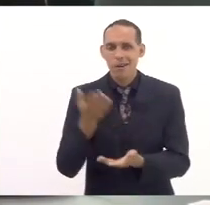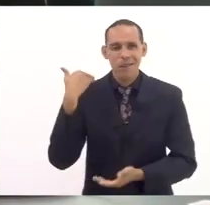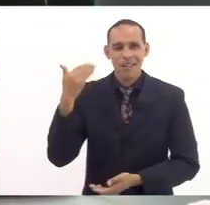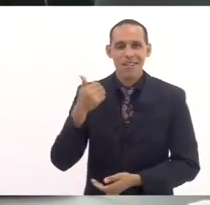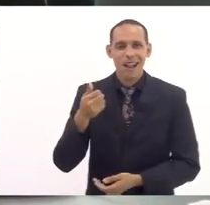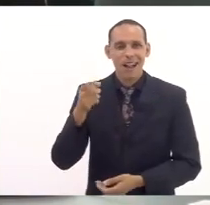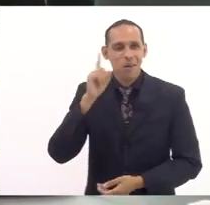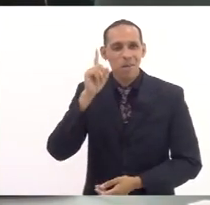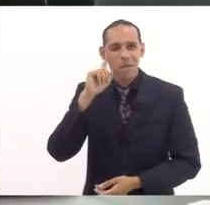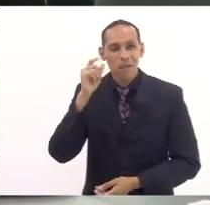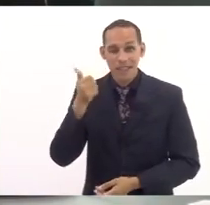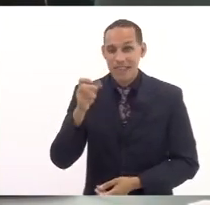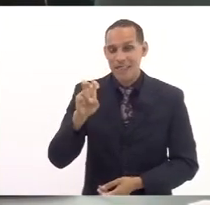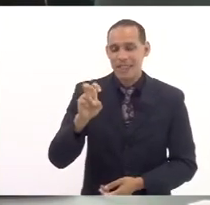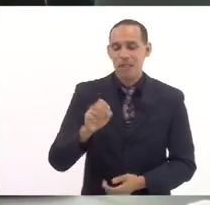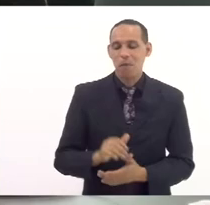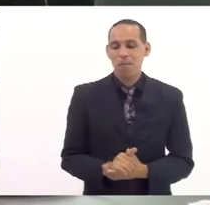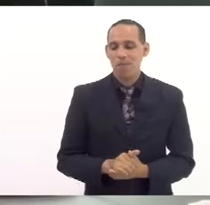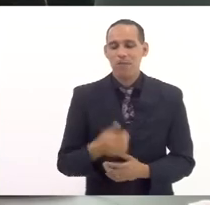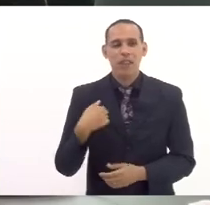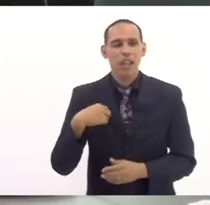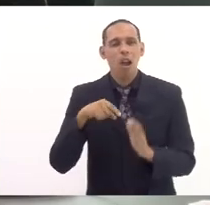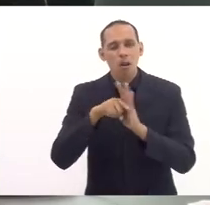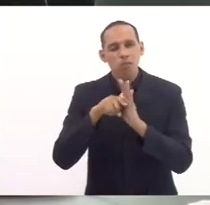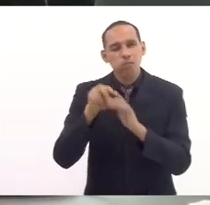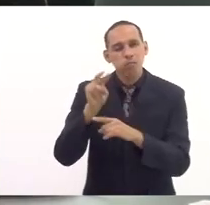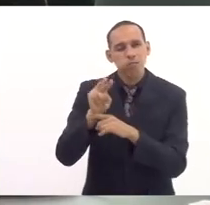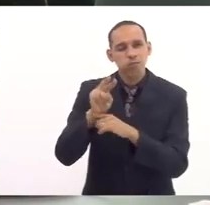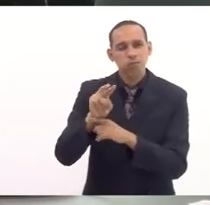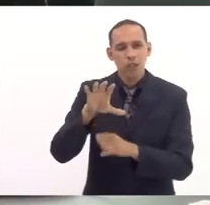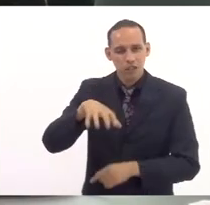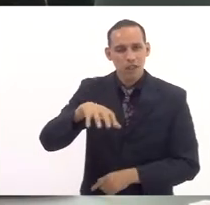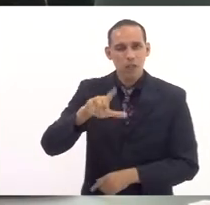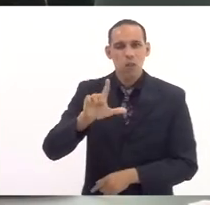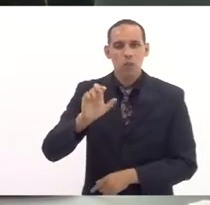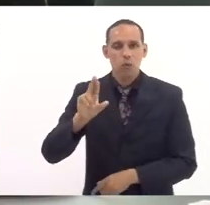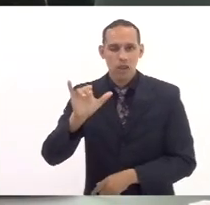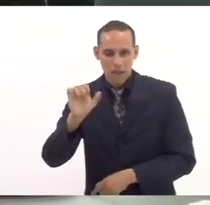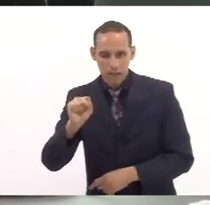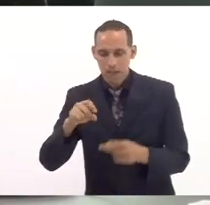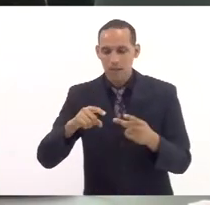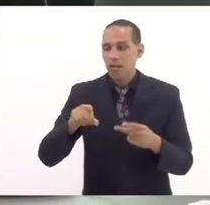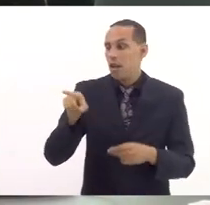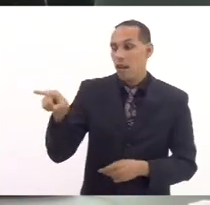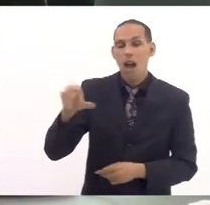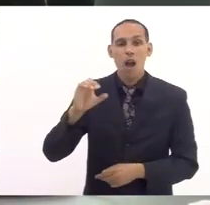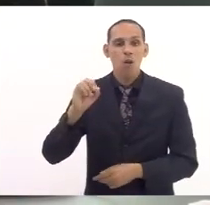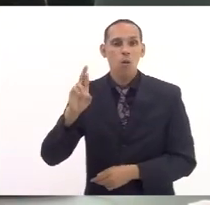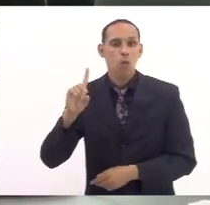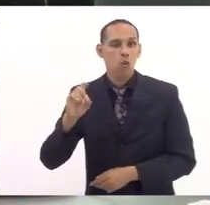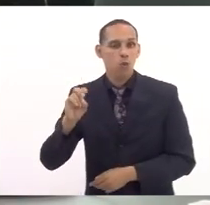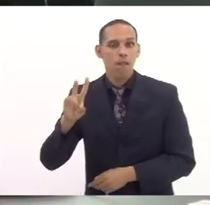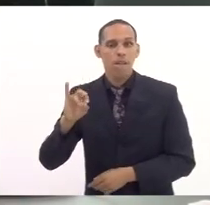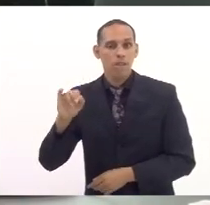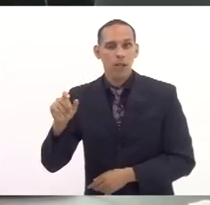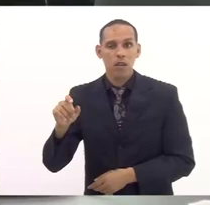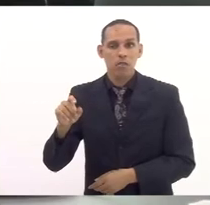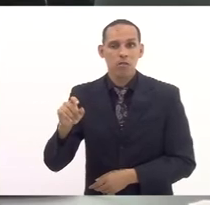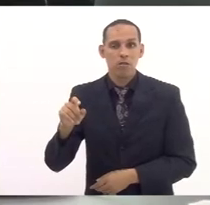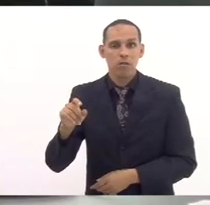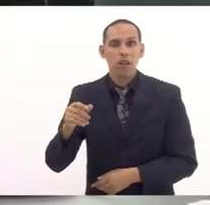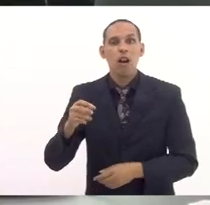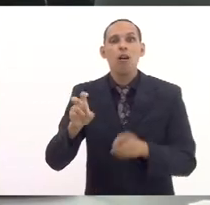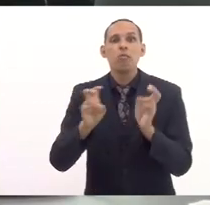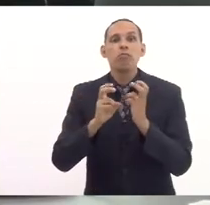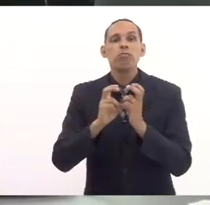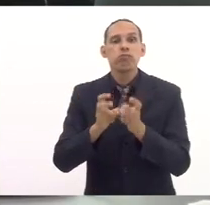fomos fazer uma vistoria na estação de Lucas, e quando chegou em Cordovil, o trem parou e abriu a porta.